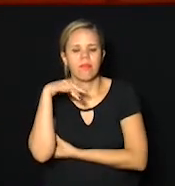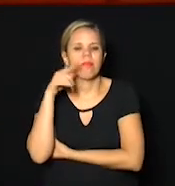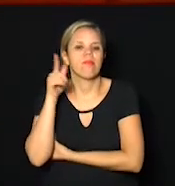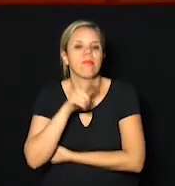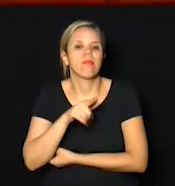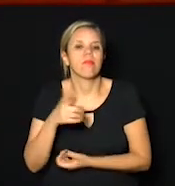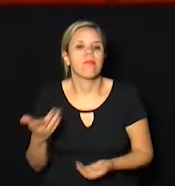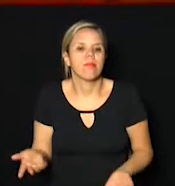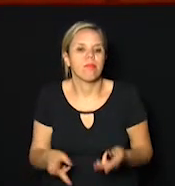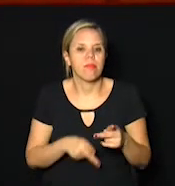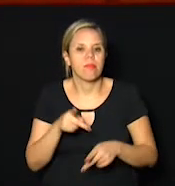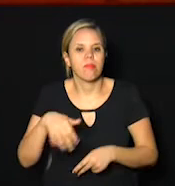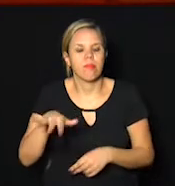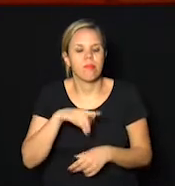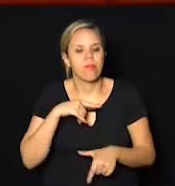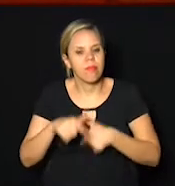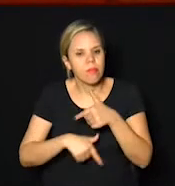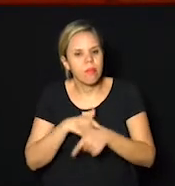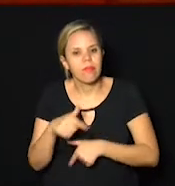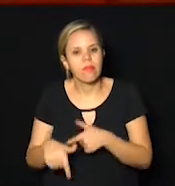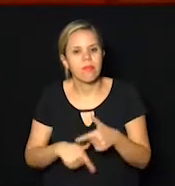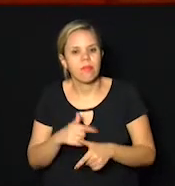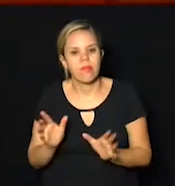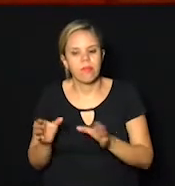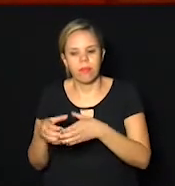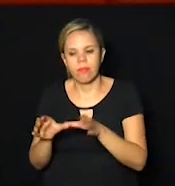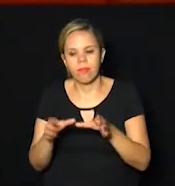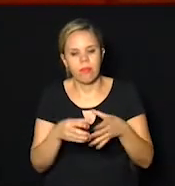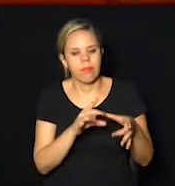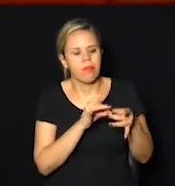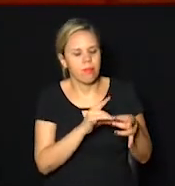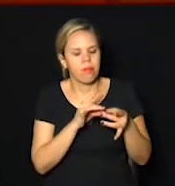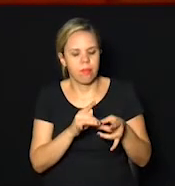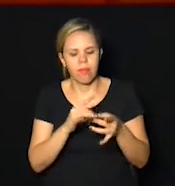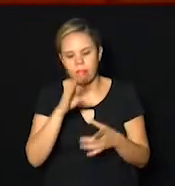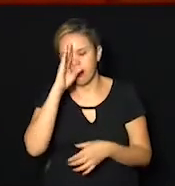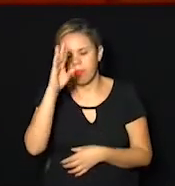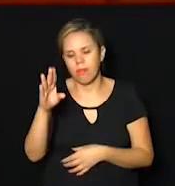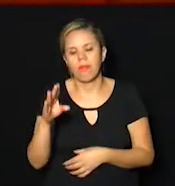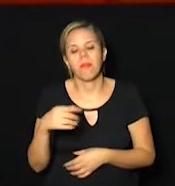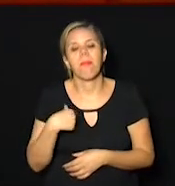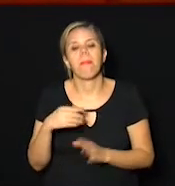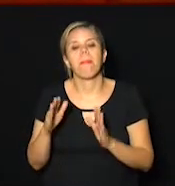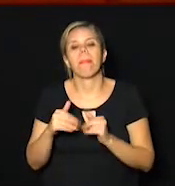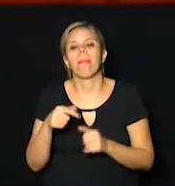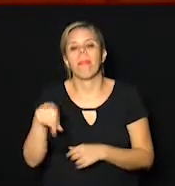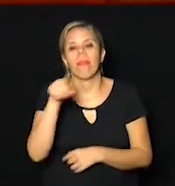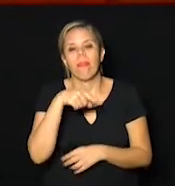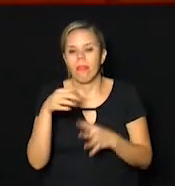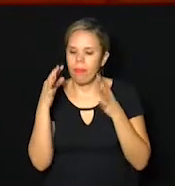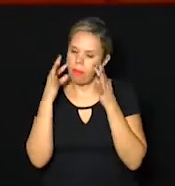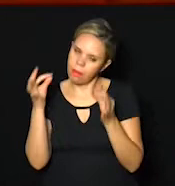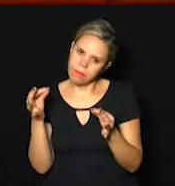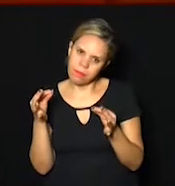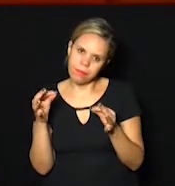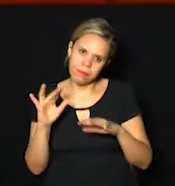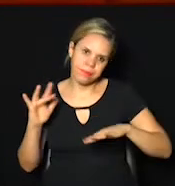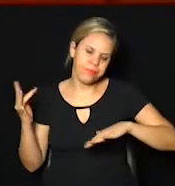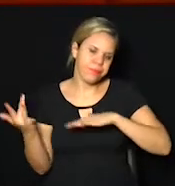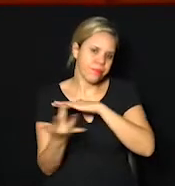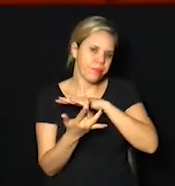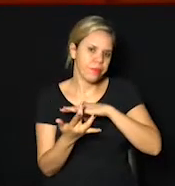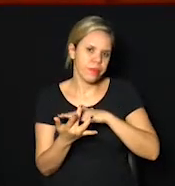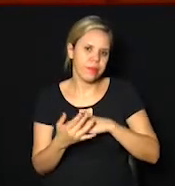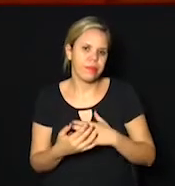ganhando são as pessoas que trabalham conjuntamente. Principalmente, e aí eu peço para vocês prestarem muita atenção nas redes.